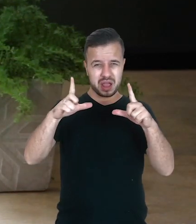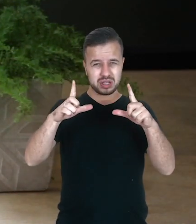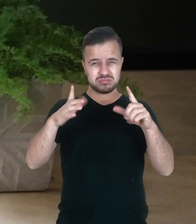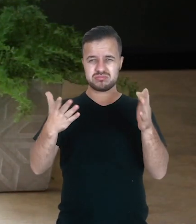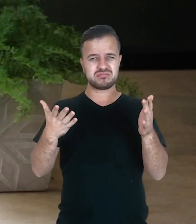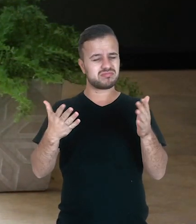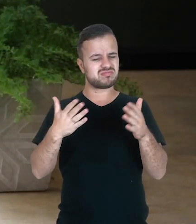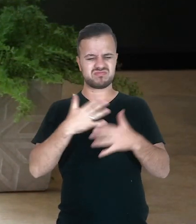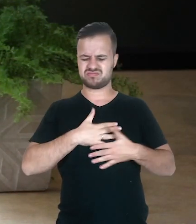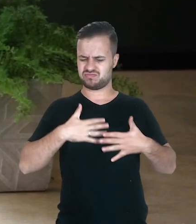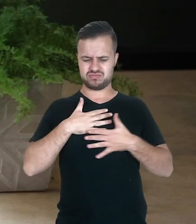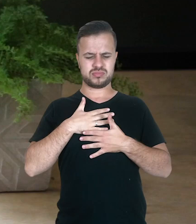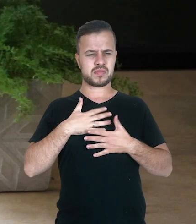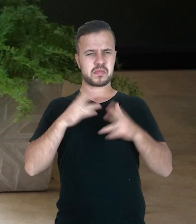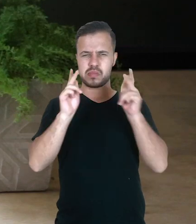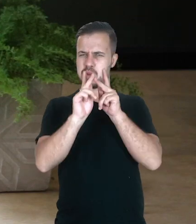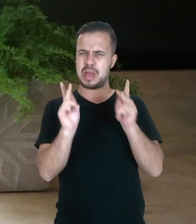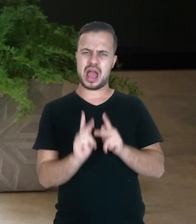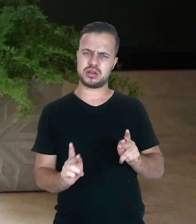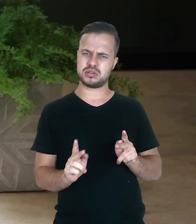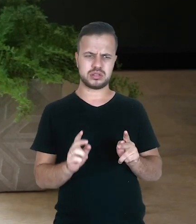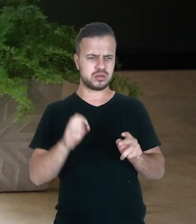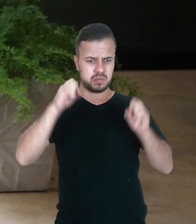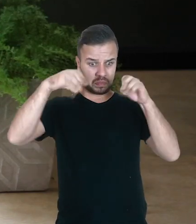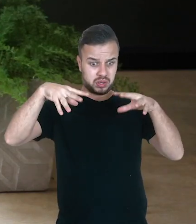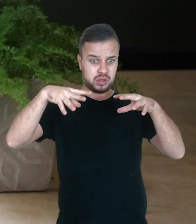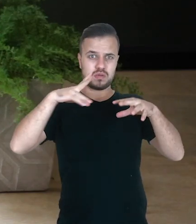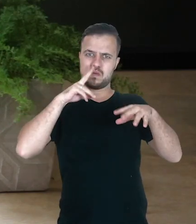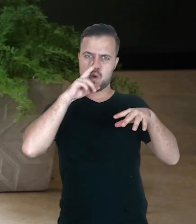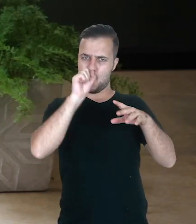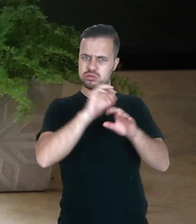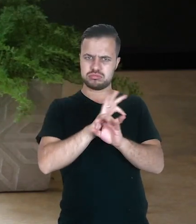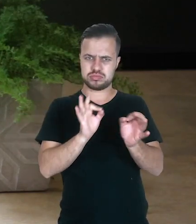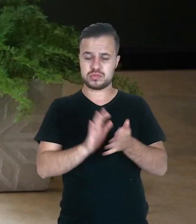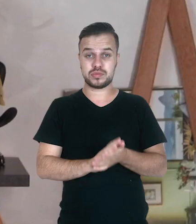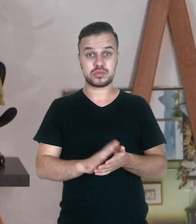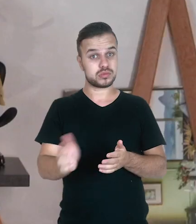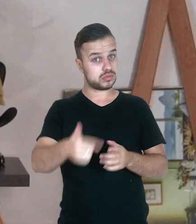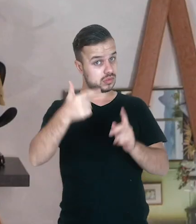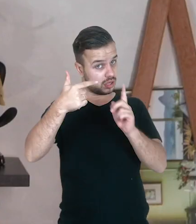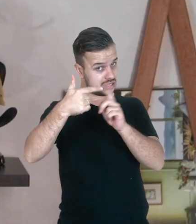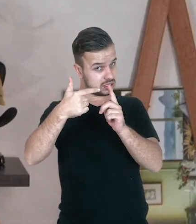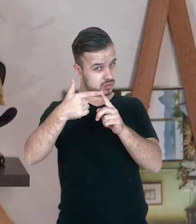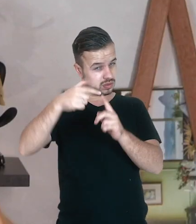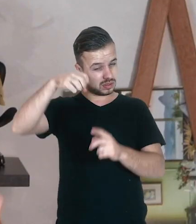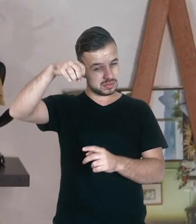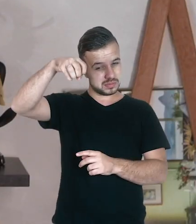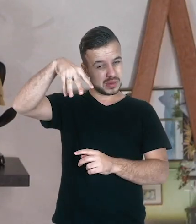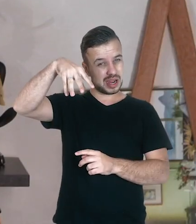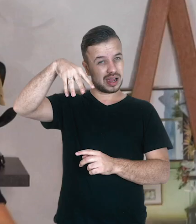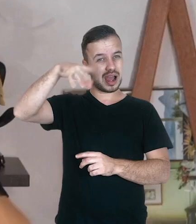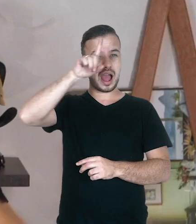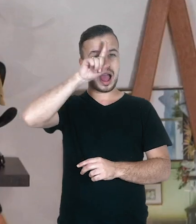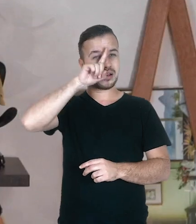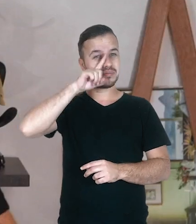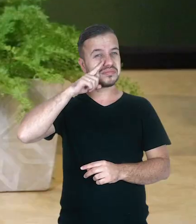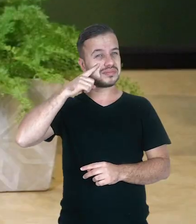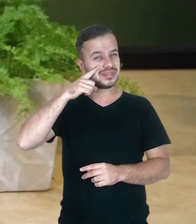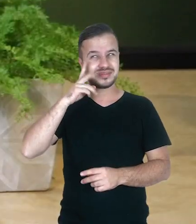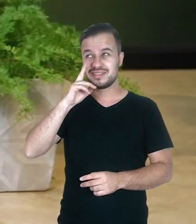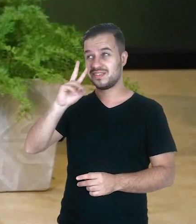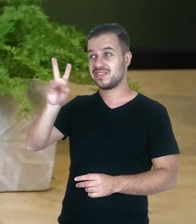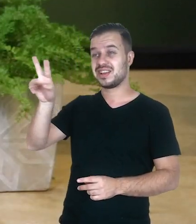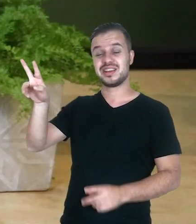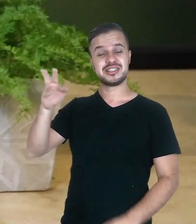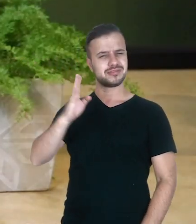esse, ela não vai trazer aconchego. Ela vai deixar somente tudo muito iluminado. Já essa segunda lâmpada que eu vou colocar, ela é de luz